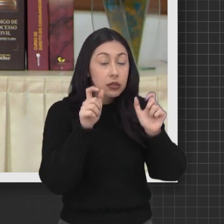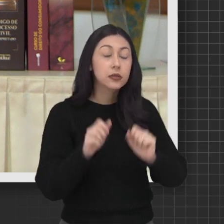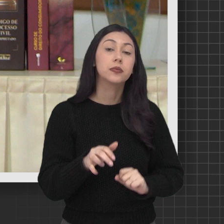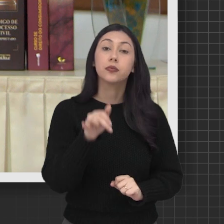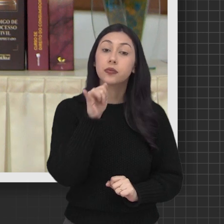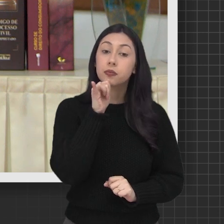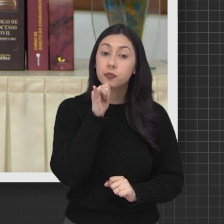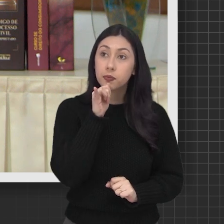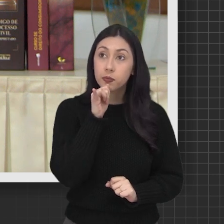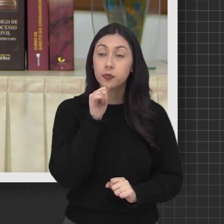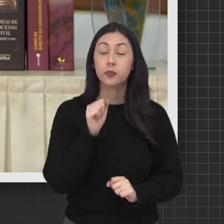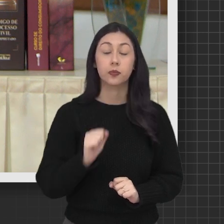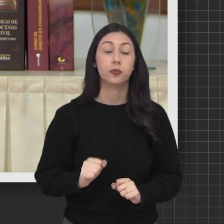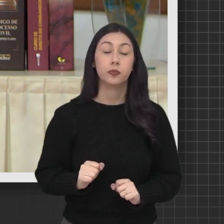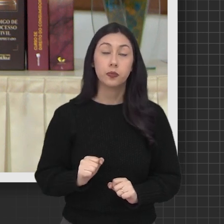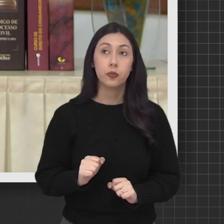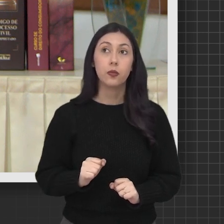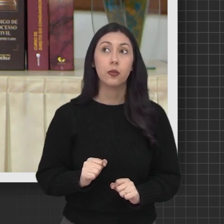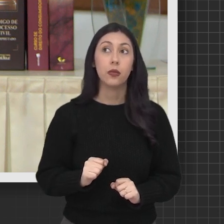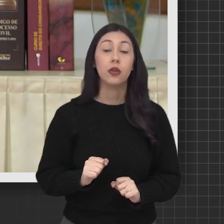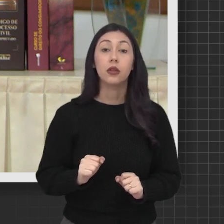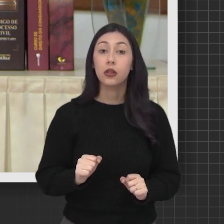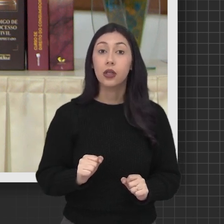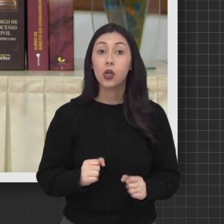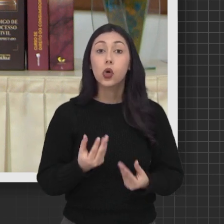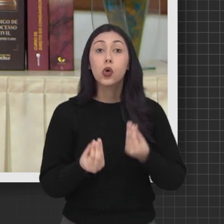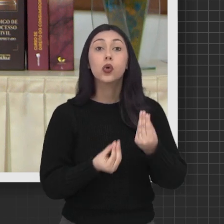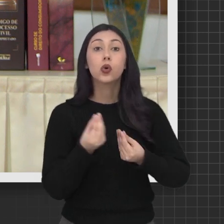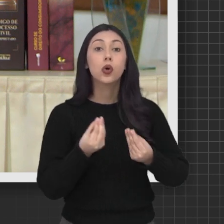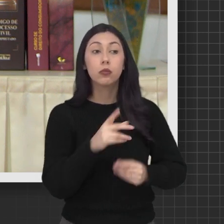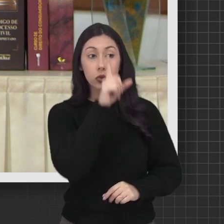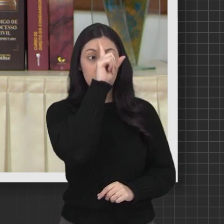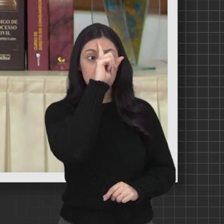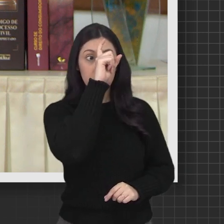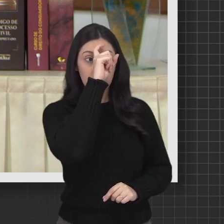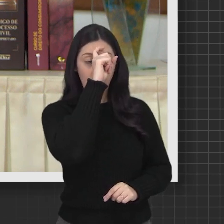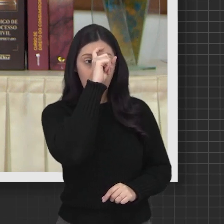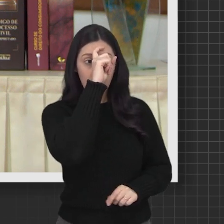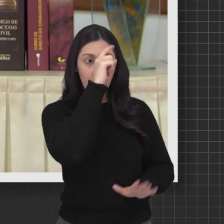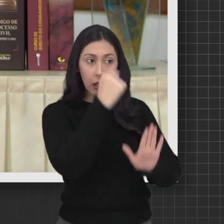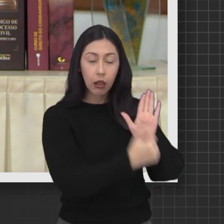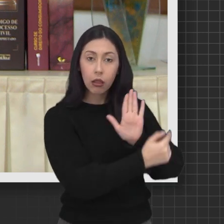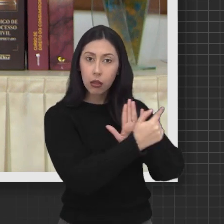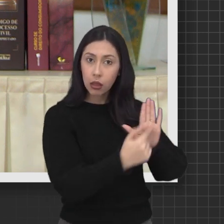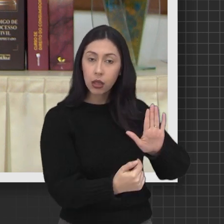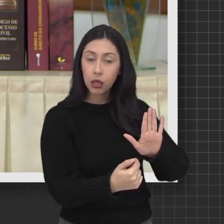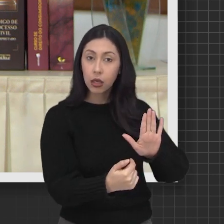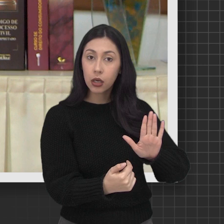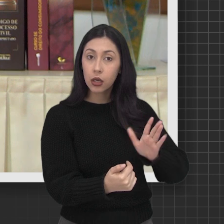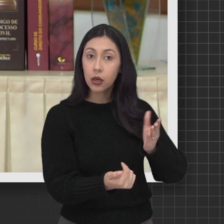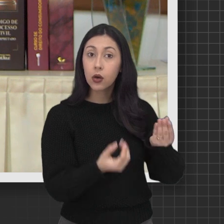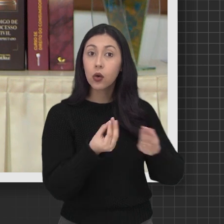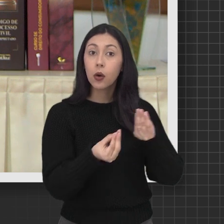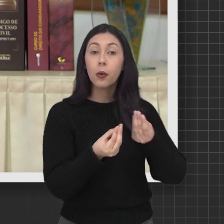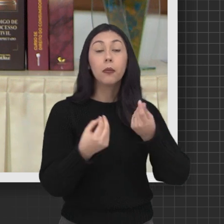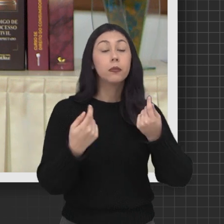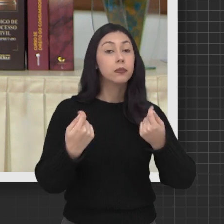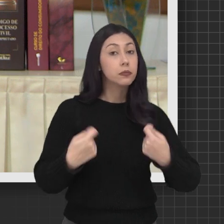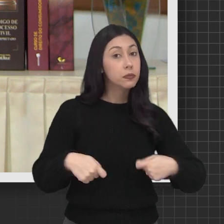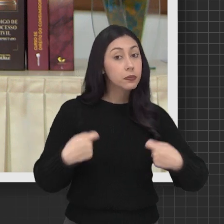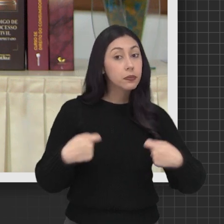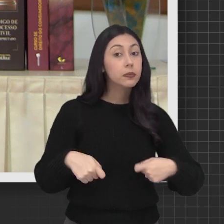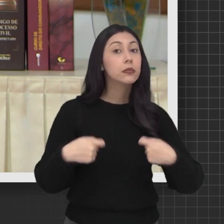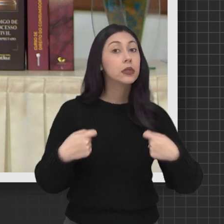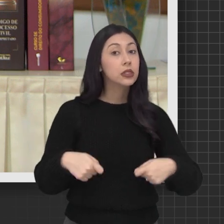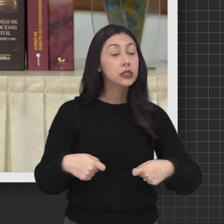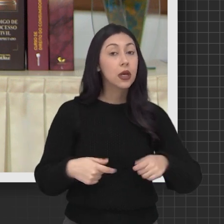por exemplo o fato do cancelamento desse plano. Ele só pode ser feito